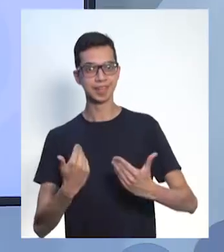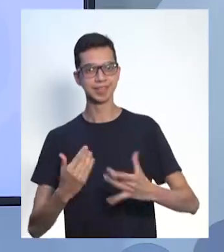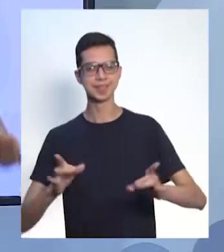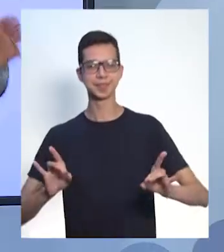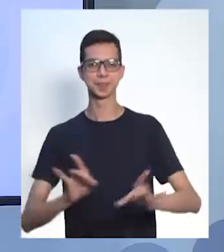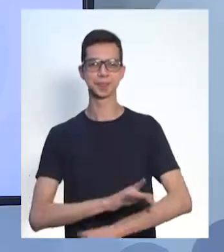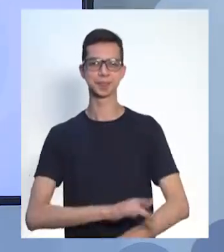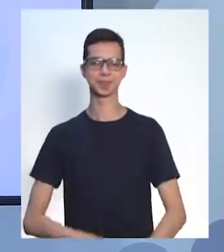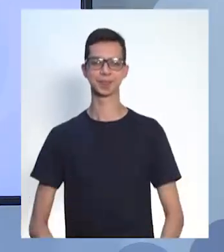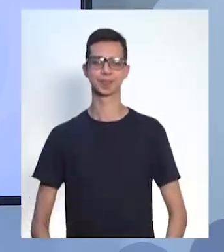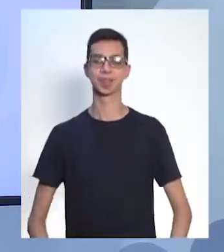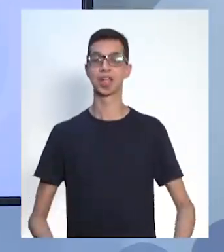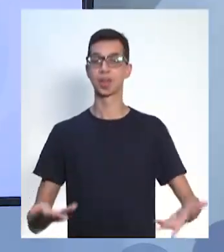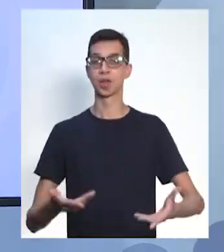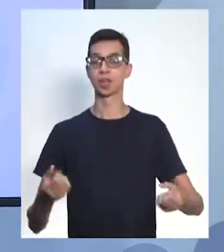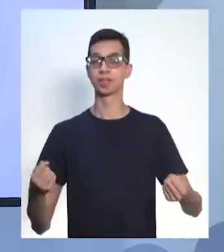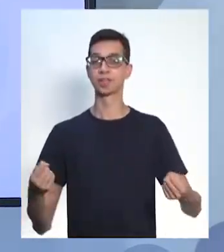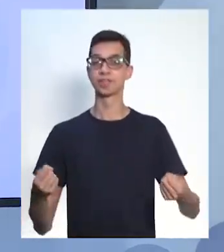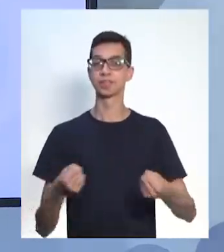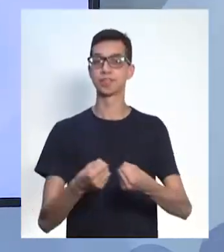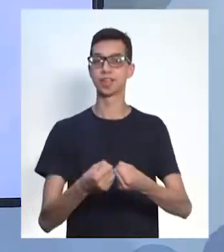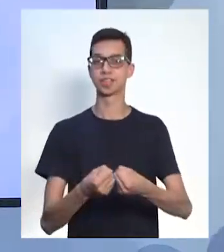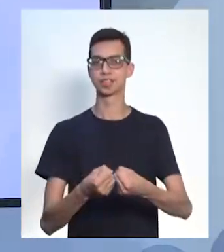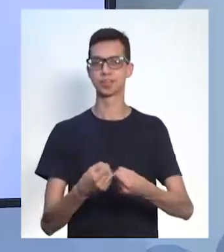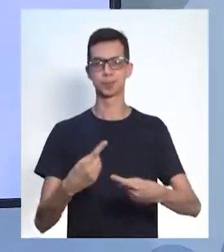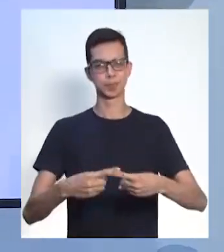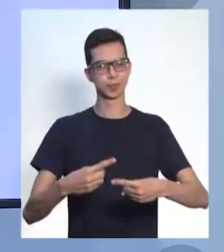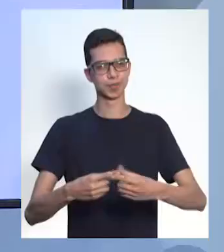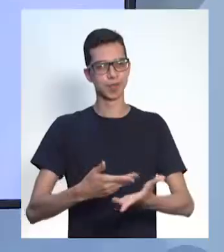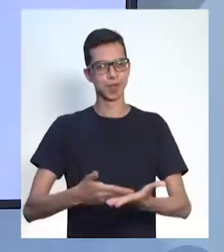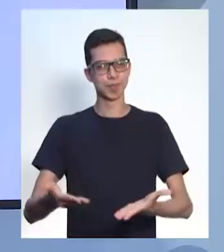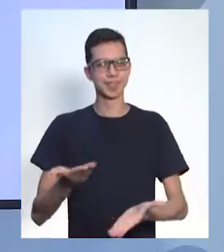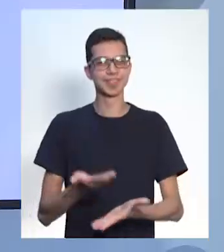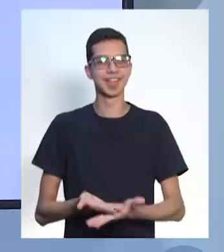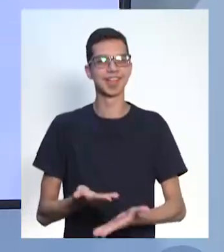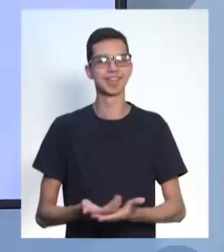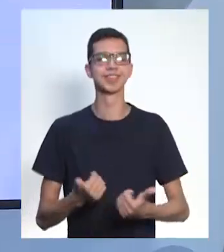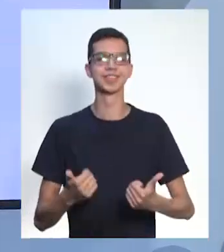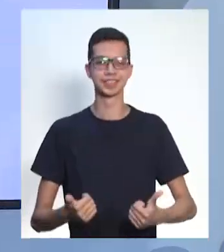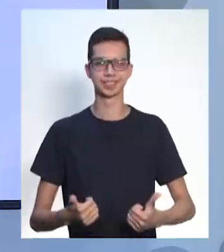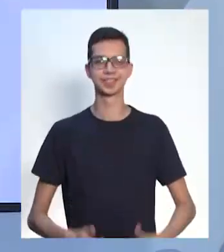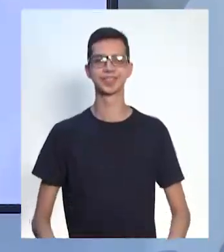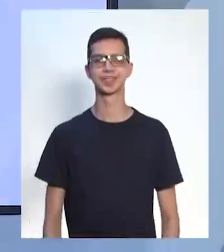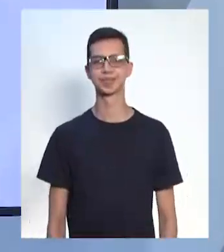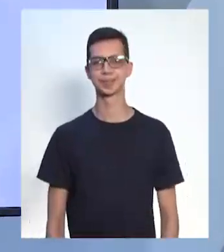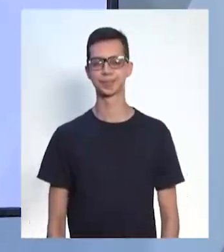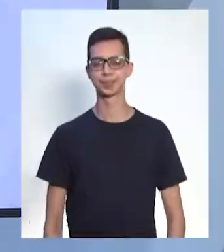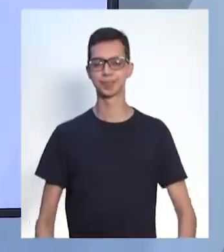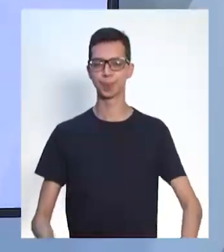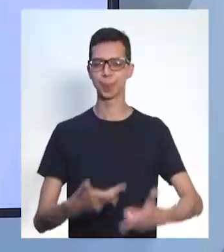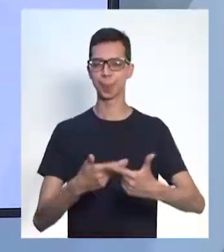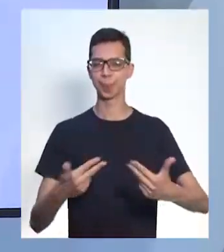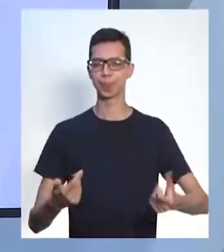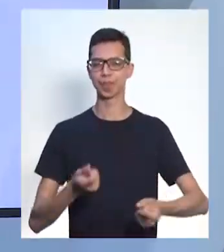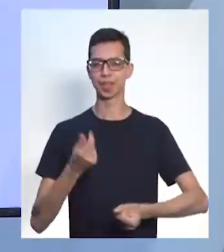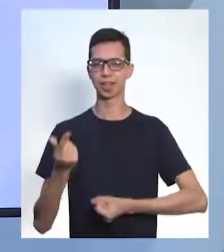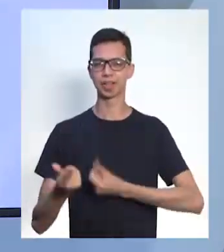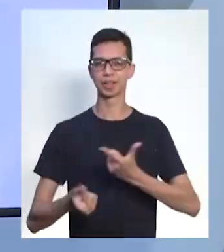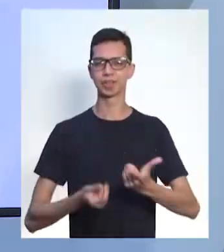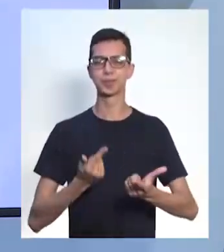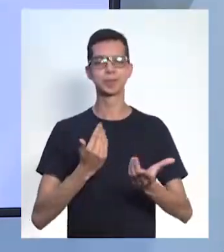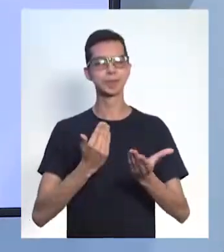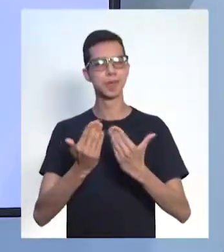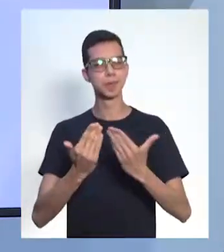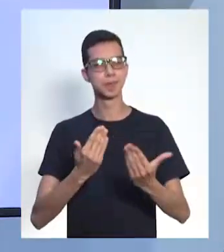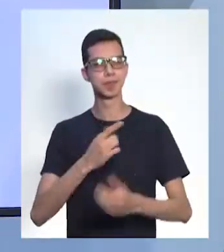Pronto. Oh, vamos fechar a porta que a aula está começando, viu? E nós teremos algumas coisas aqui nessa aula para discutir, né? Algumas coisas que você